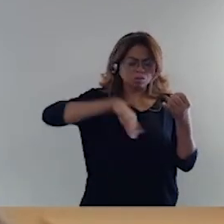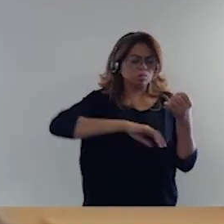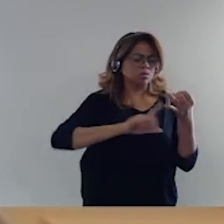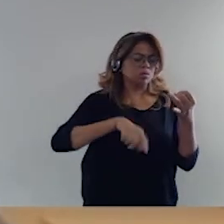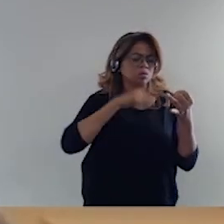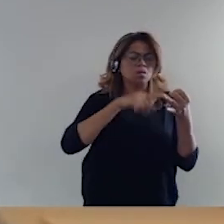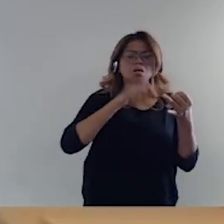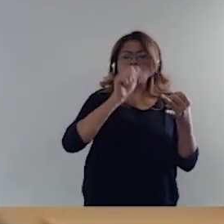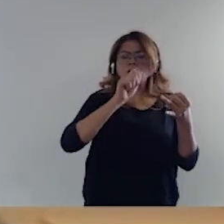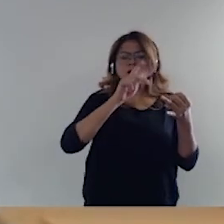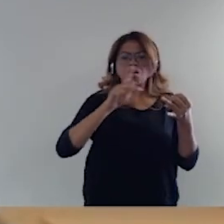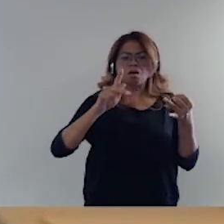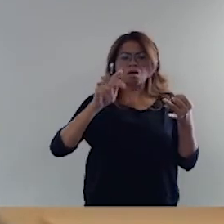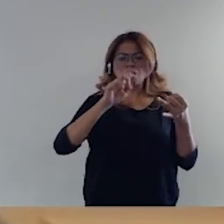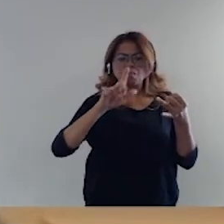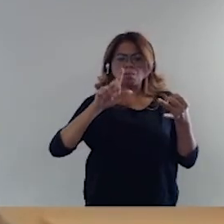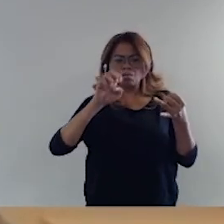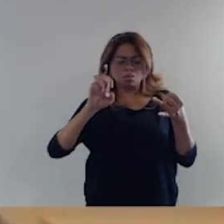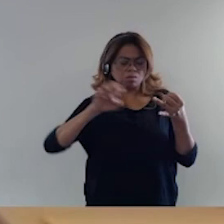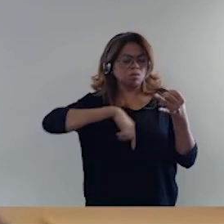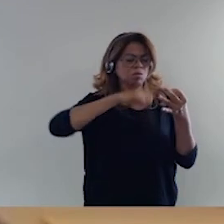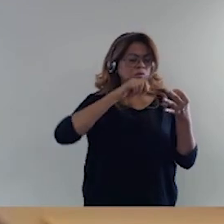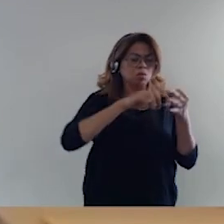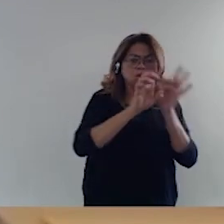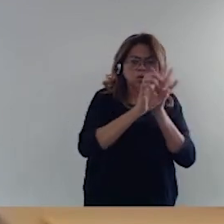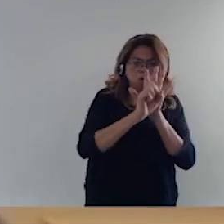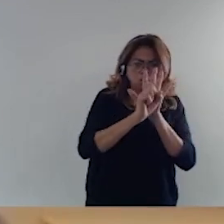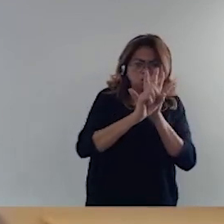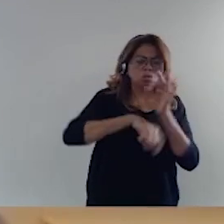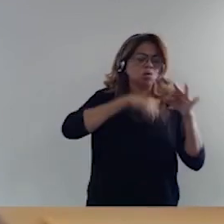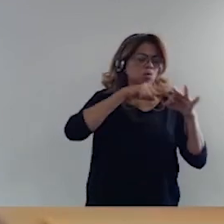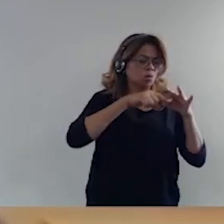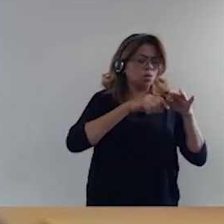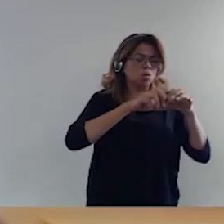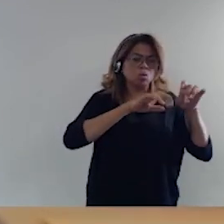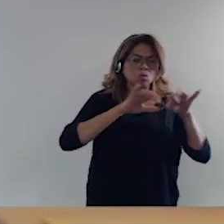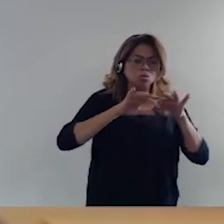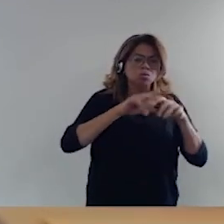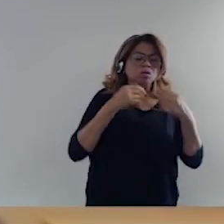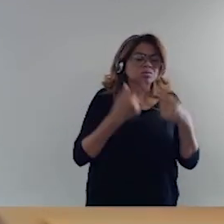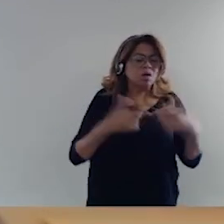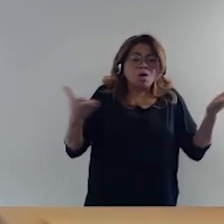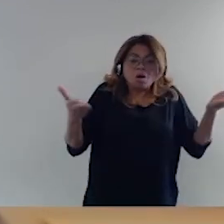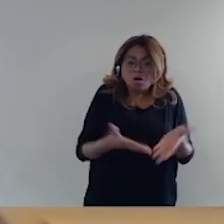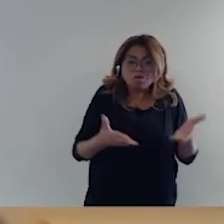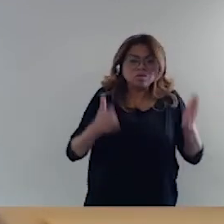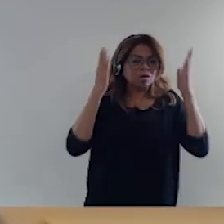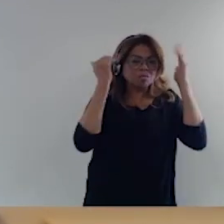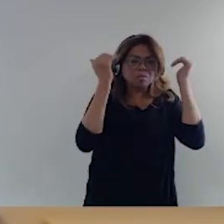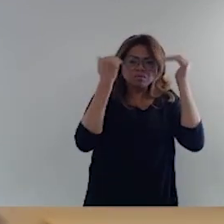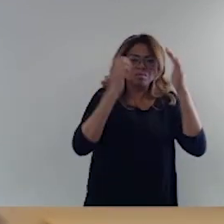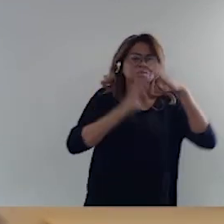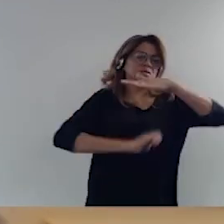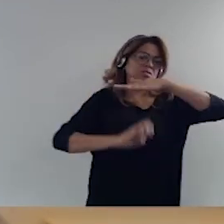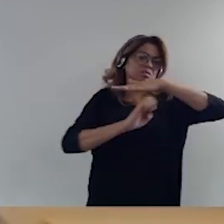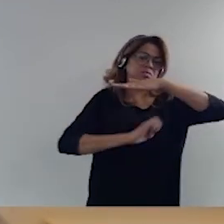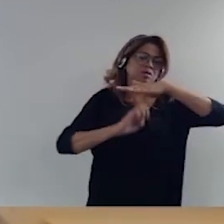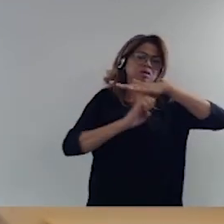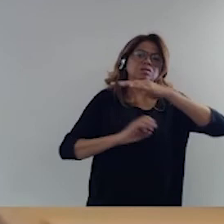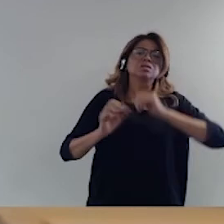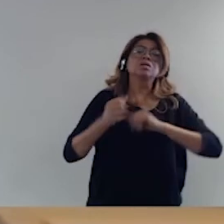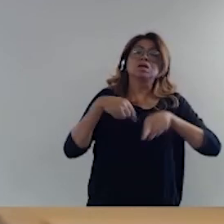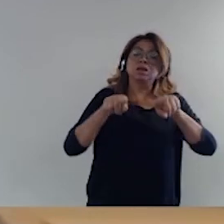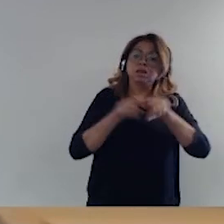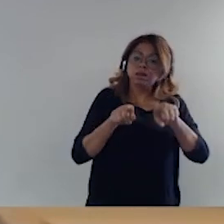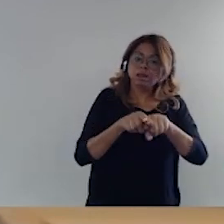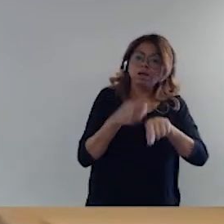Facebook, Google e Microsoft. Essas são as empresas mais valiosas da atualidade. Portanto, ciência e tecnologia está